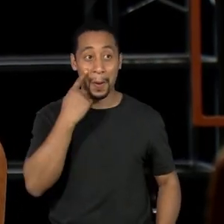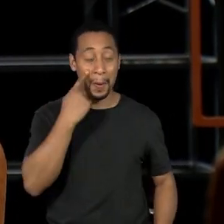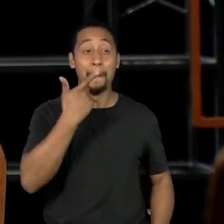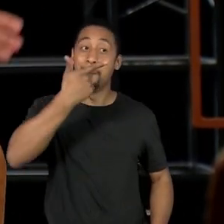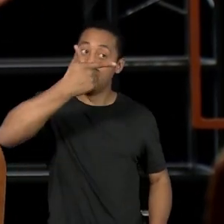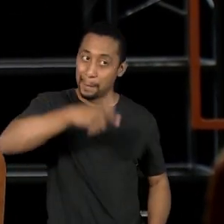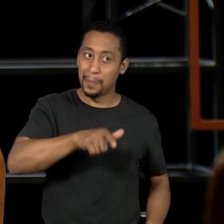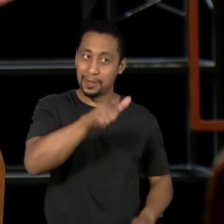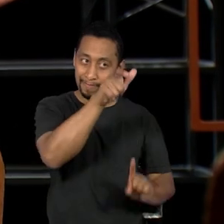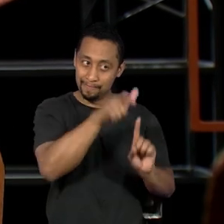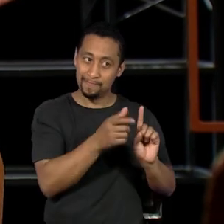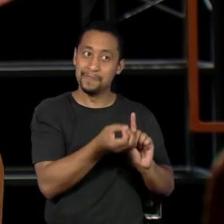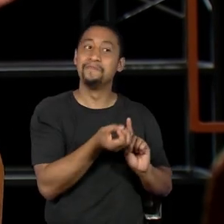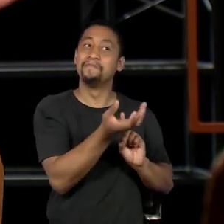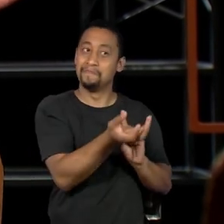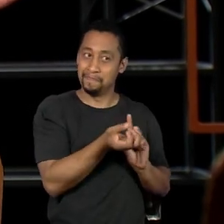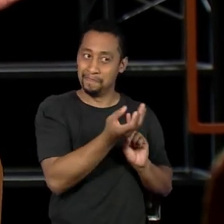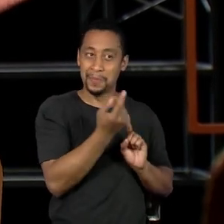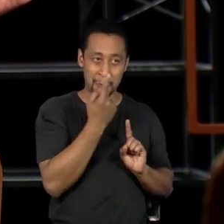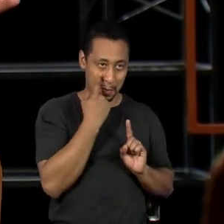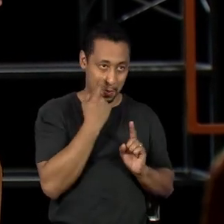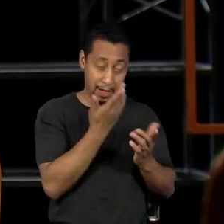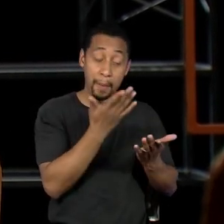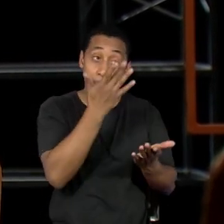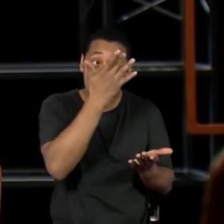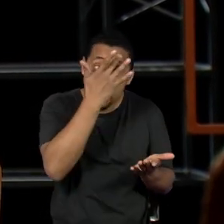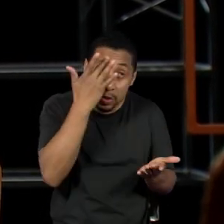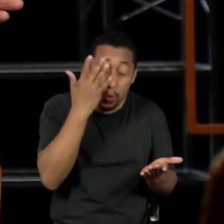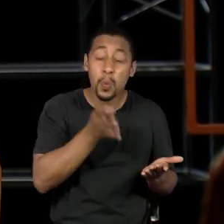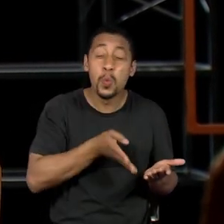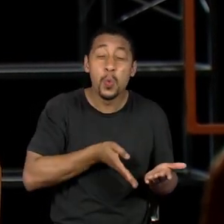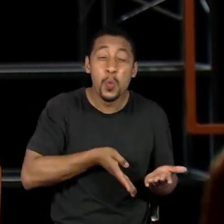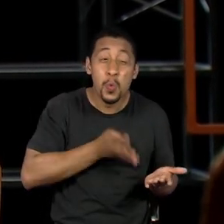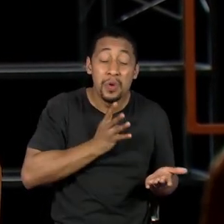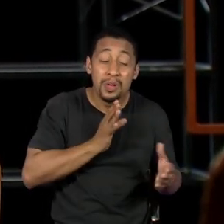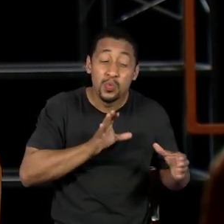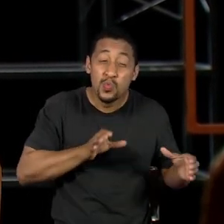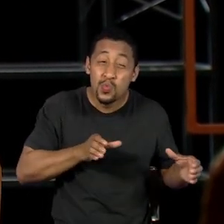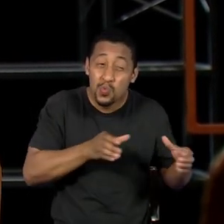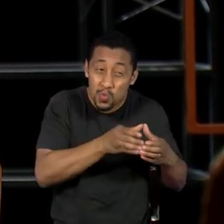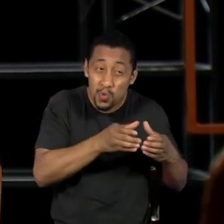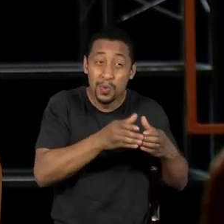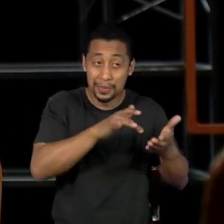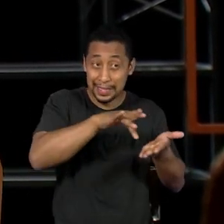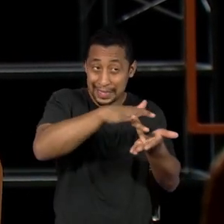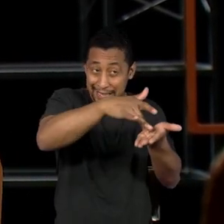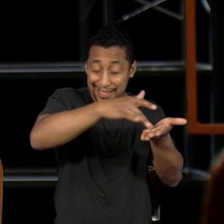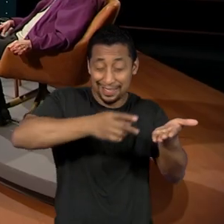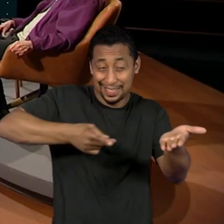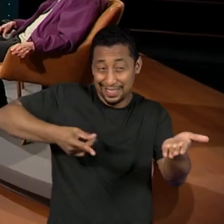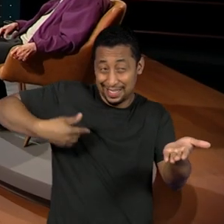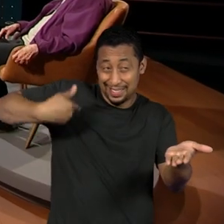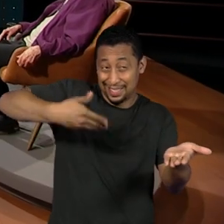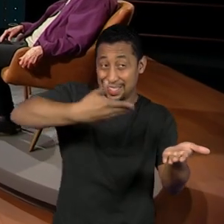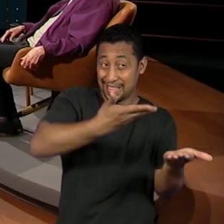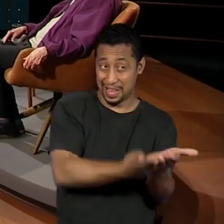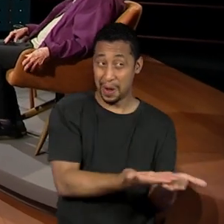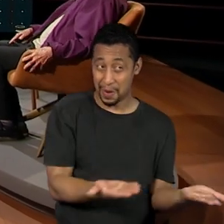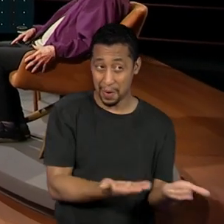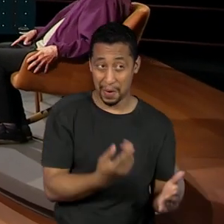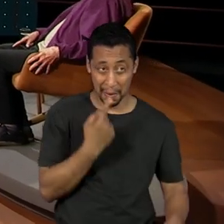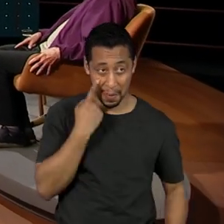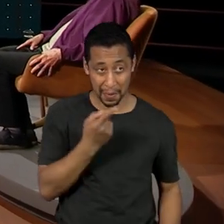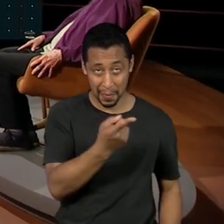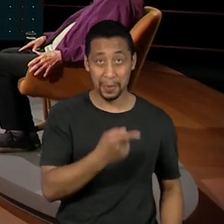você, e agora é de uma pessoa que acompanha o trabalho do estágio desde sempre. Décio Otero,